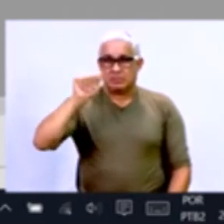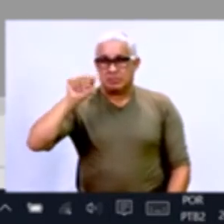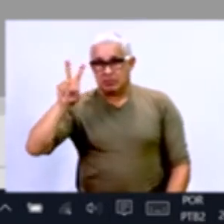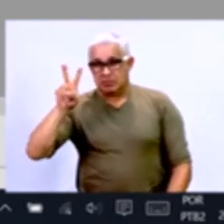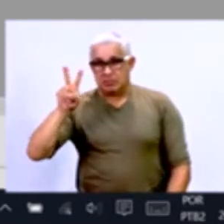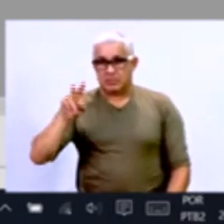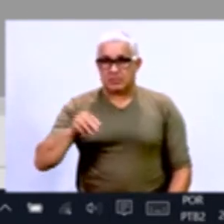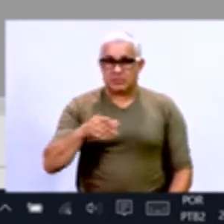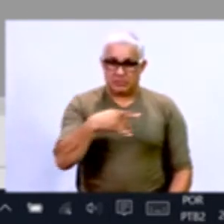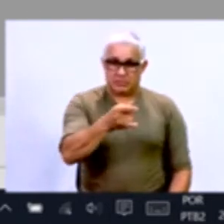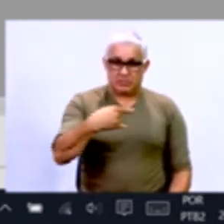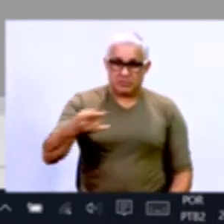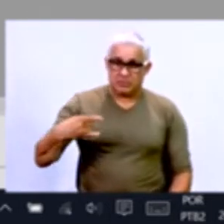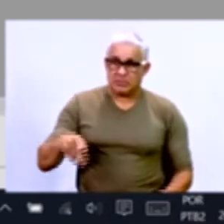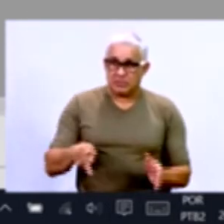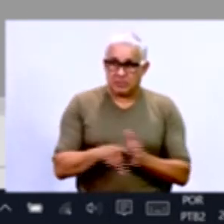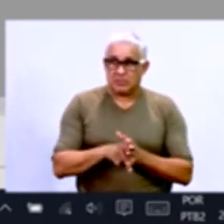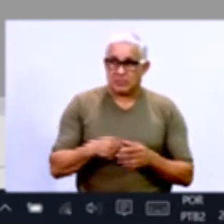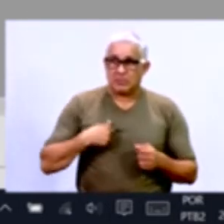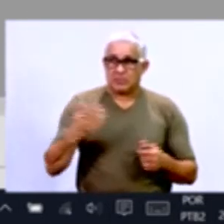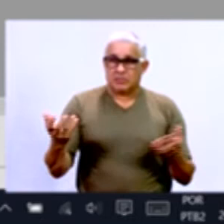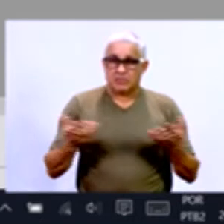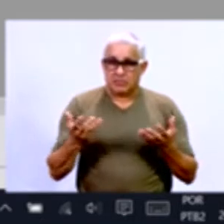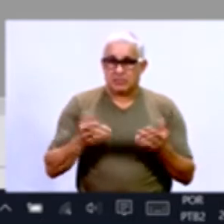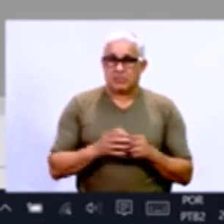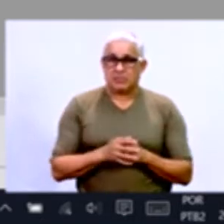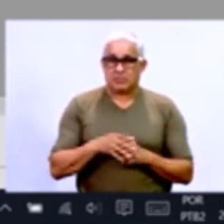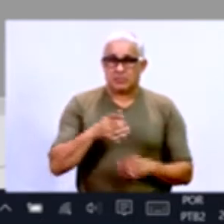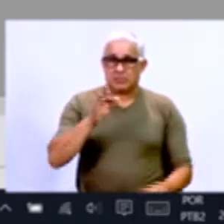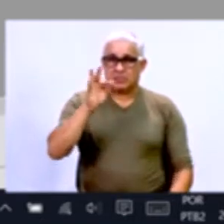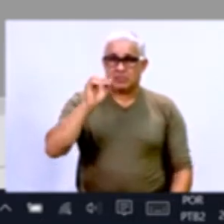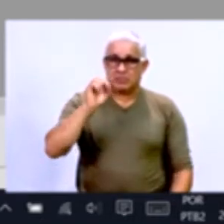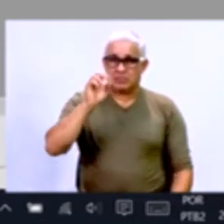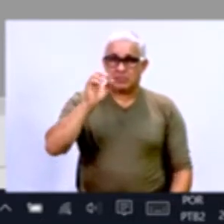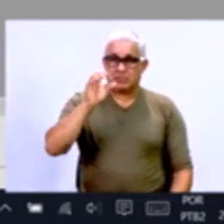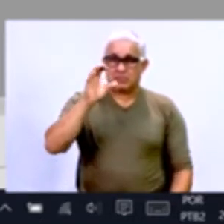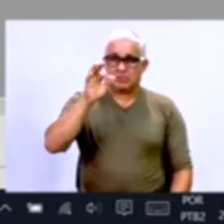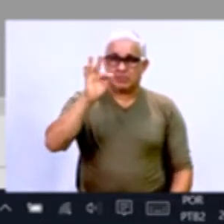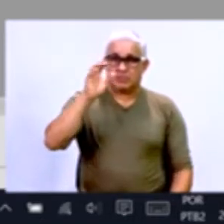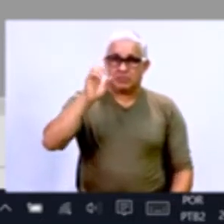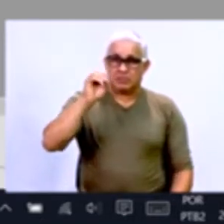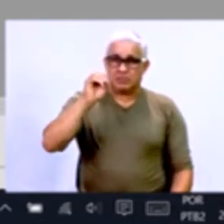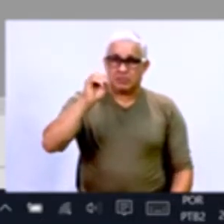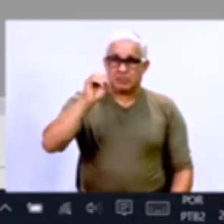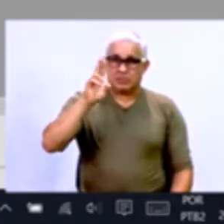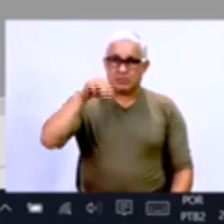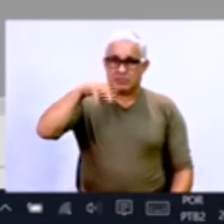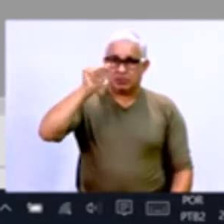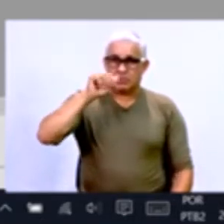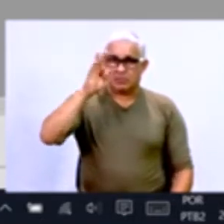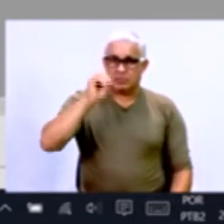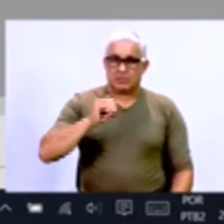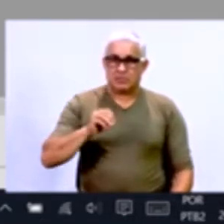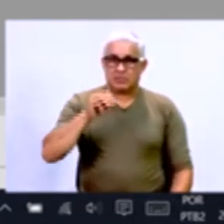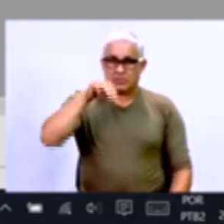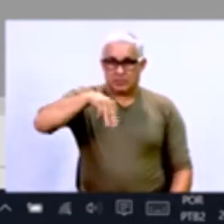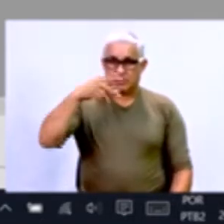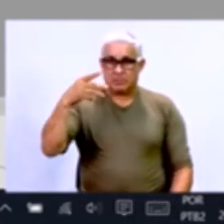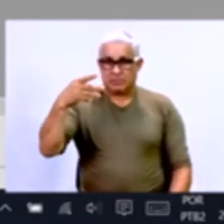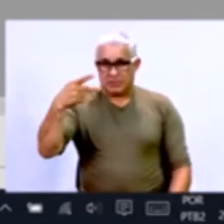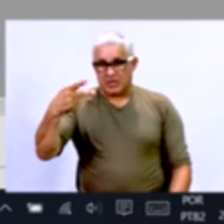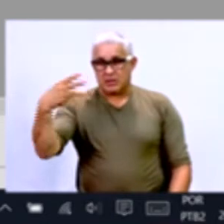da Microsoft. Aí eu quero o formato, vamos ver aqui, o MP3, olha só,